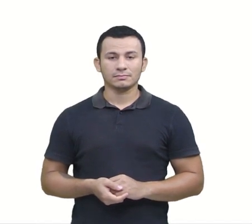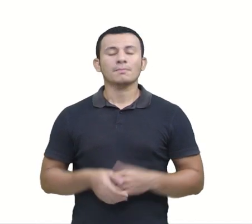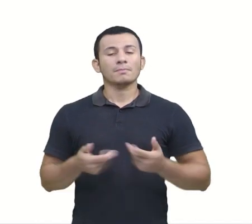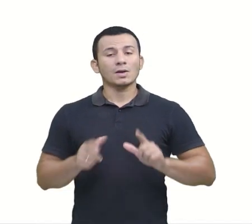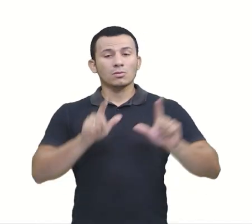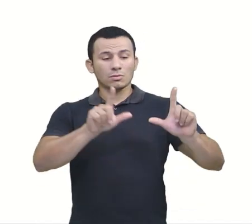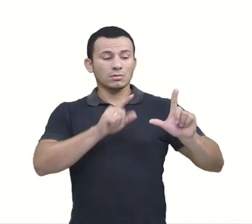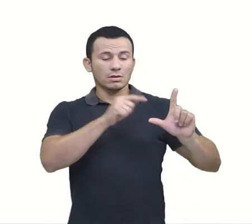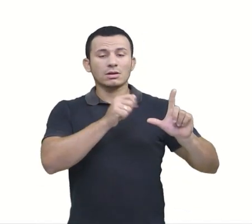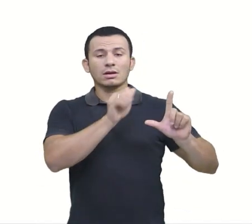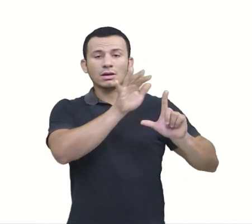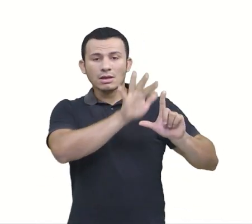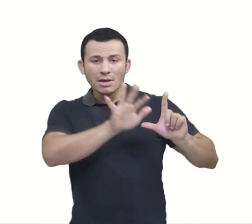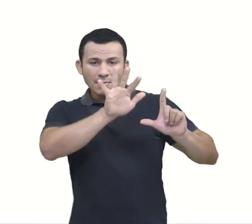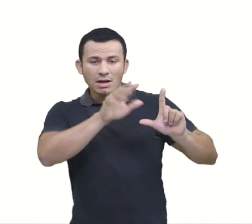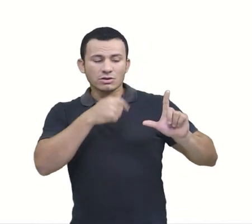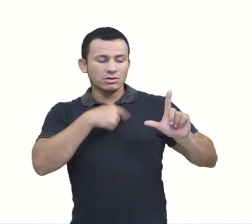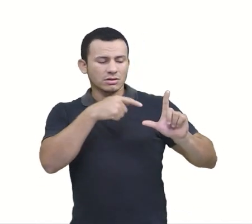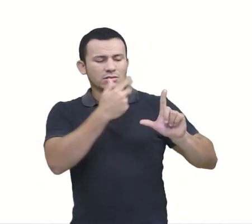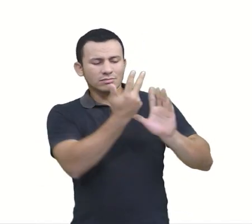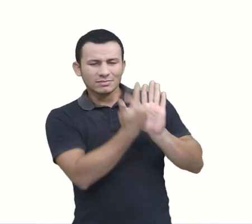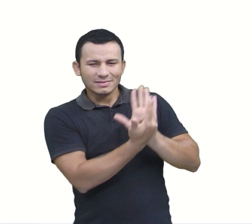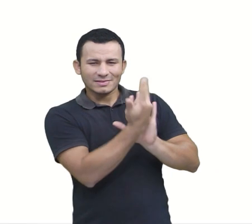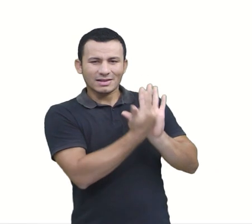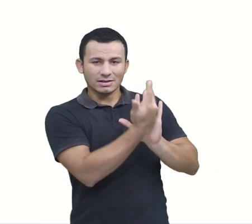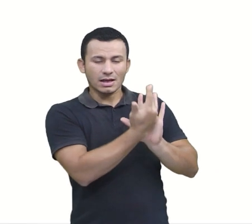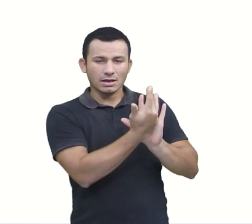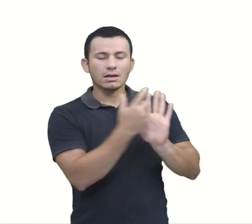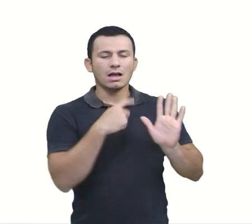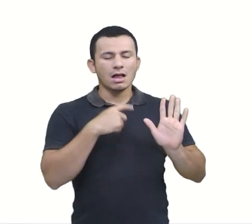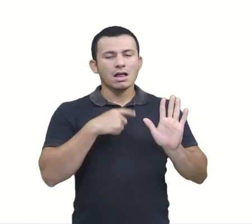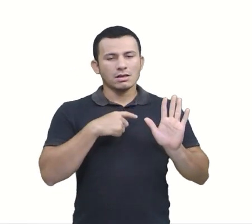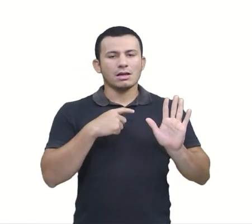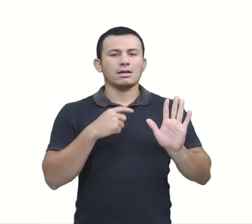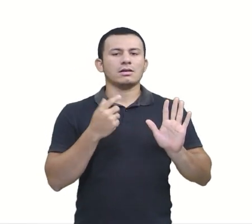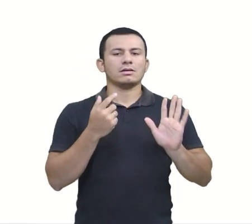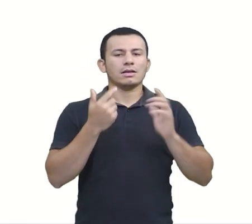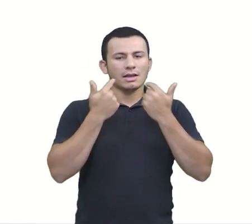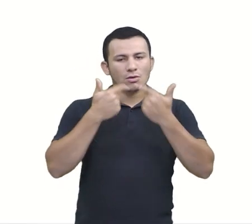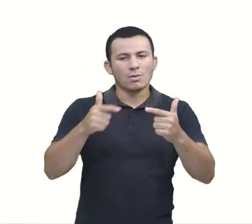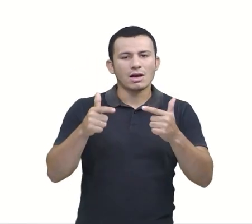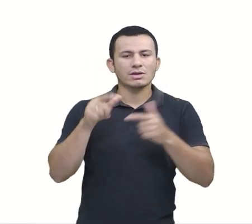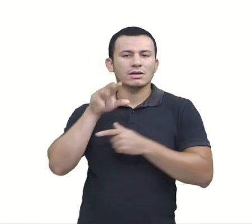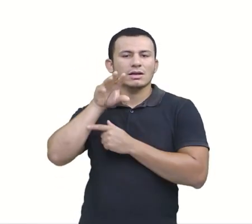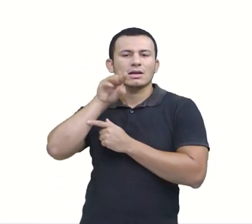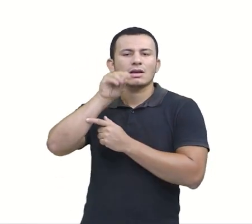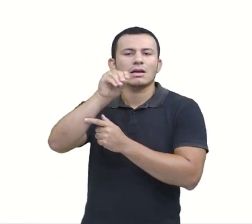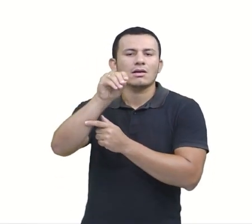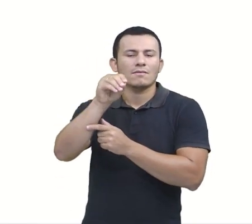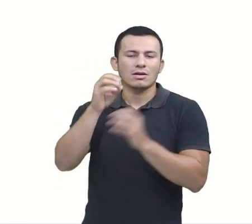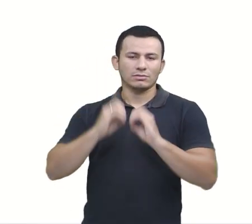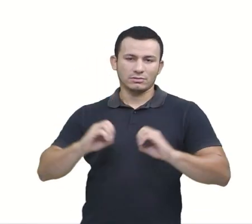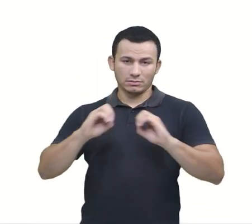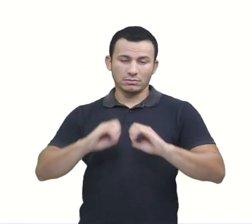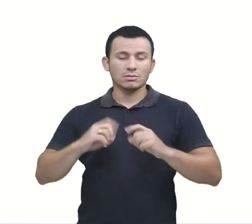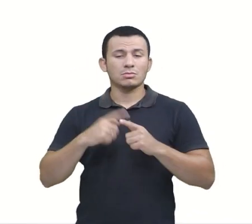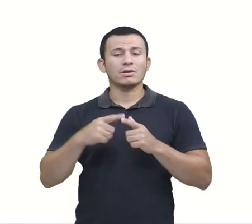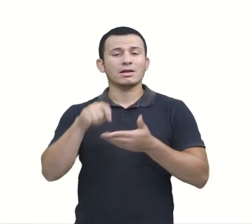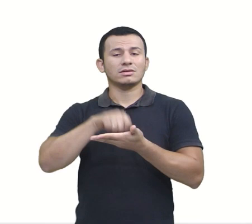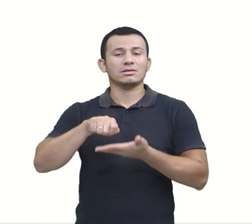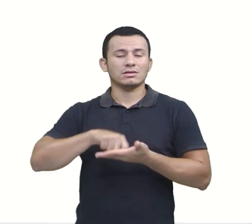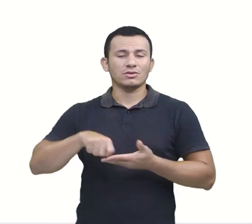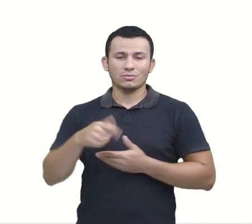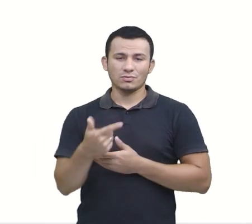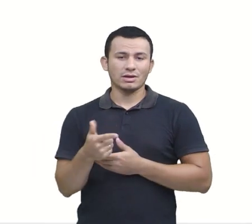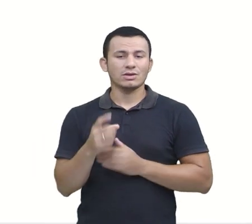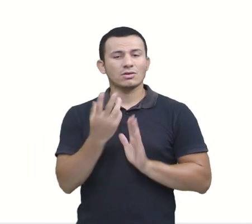quê? A linguagem não verbal, porque não tem nada escrito. Olhem aqui para mim,